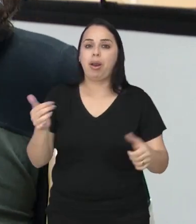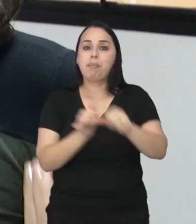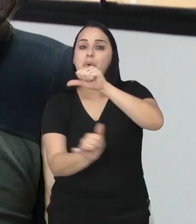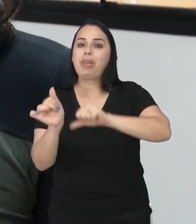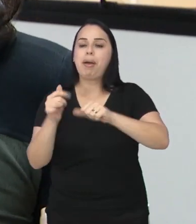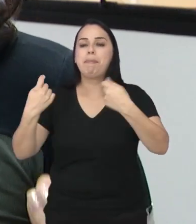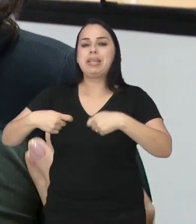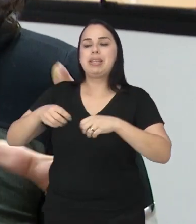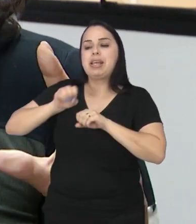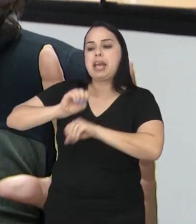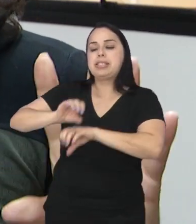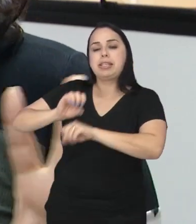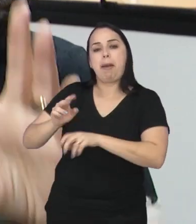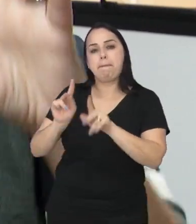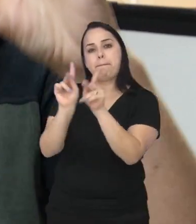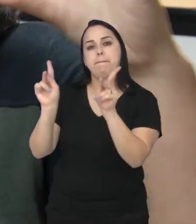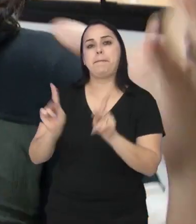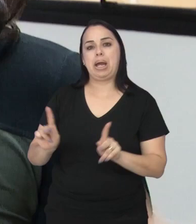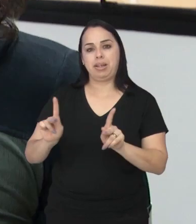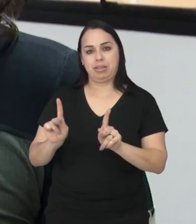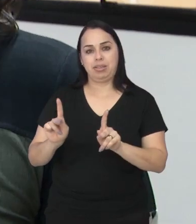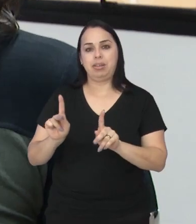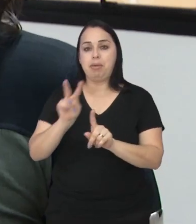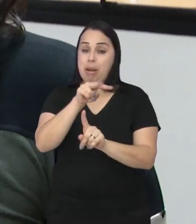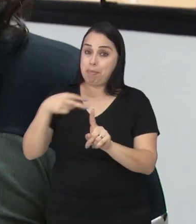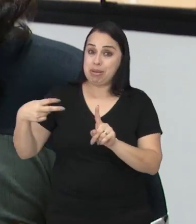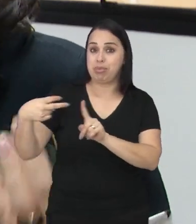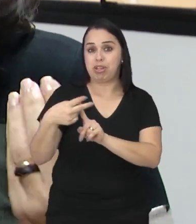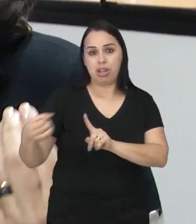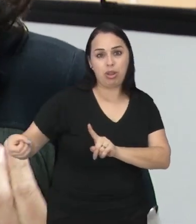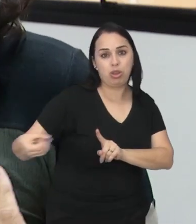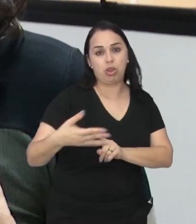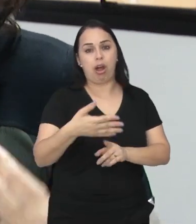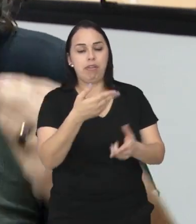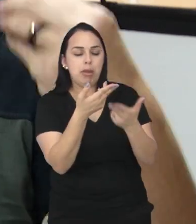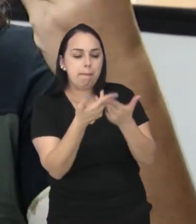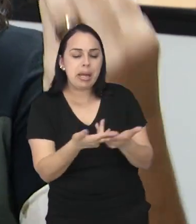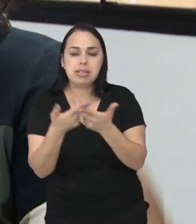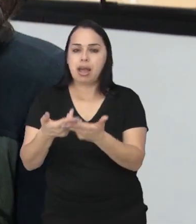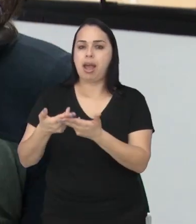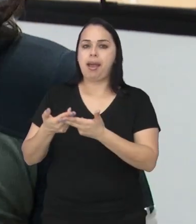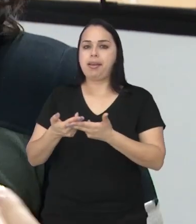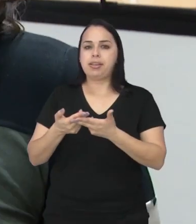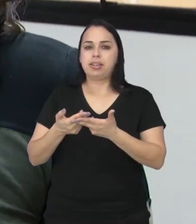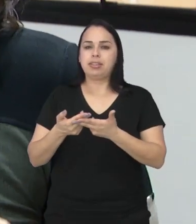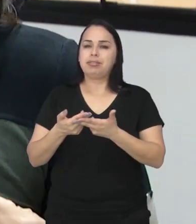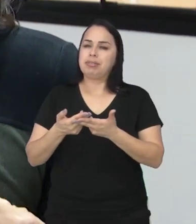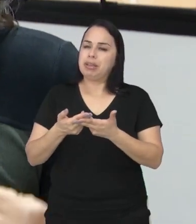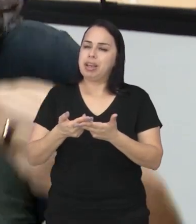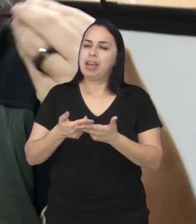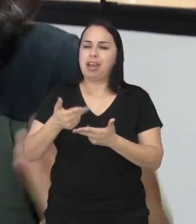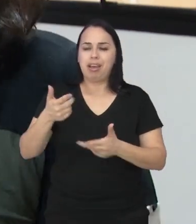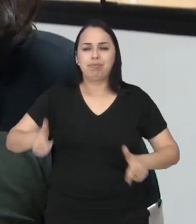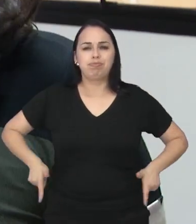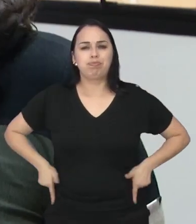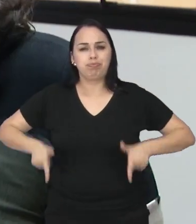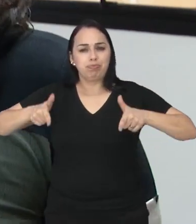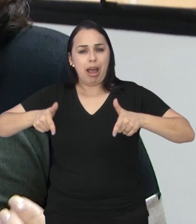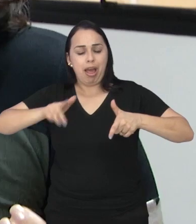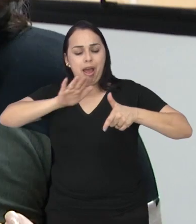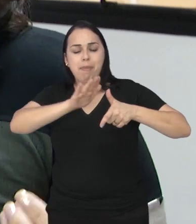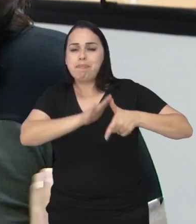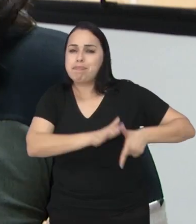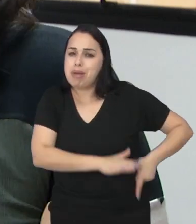Trabalhar exatamente um novo olhar para a sociedade, de respeito, de tolerância, de menos